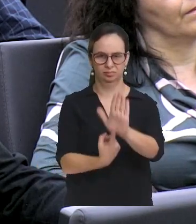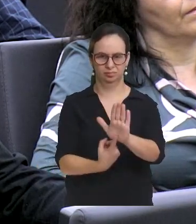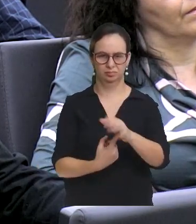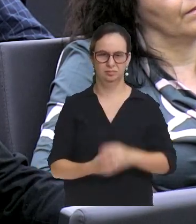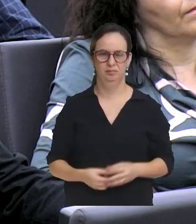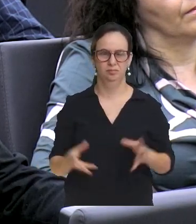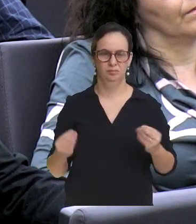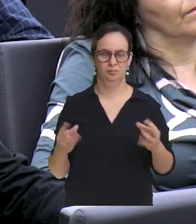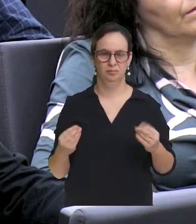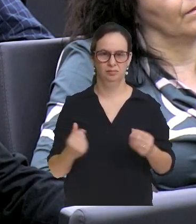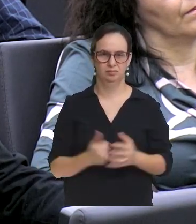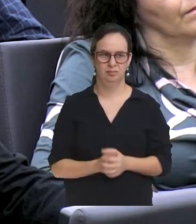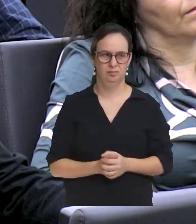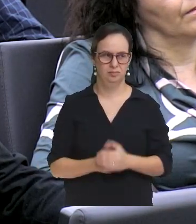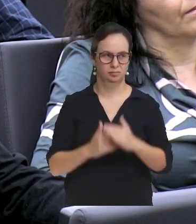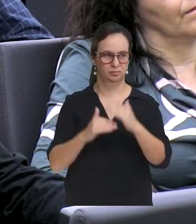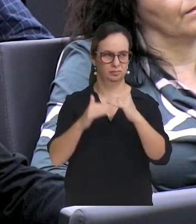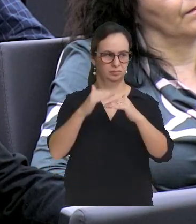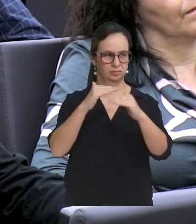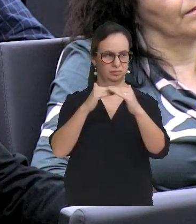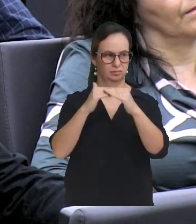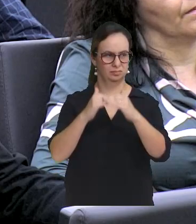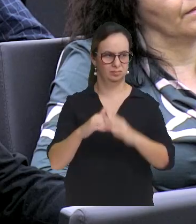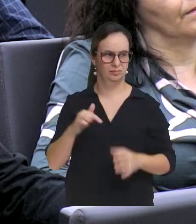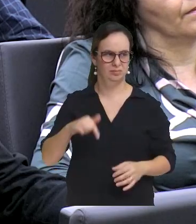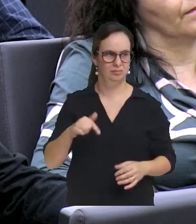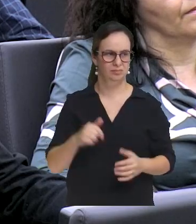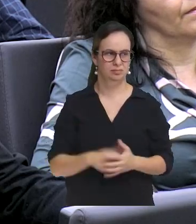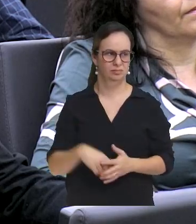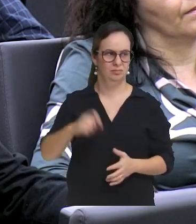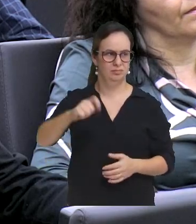foi a aprovação dos dois no exame da ordem. A gente sabe que